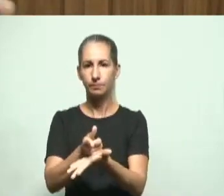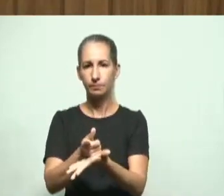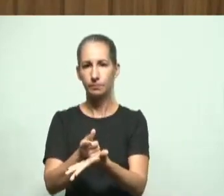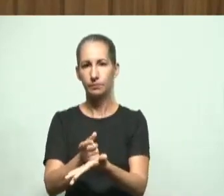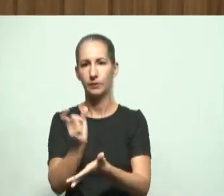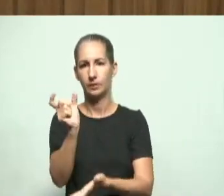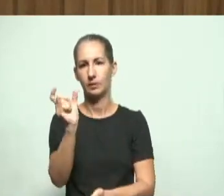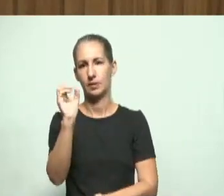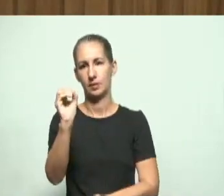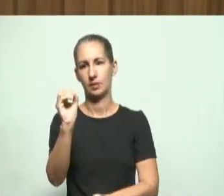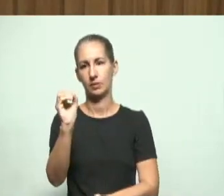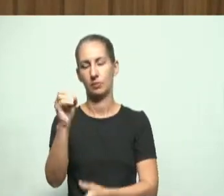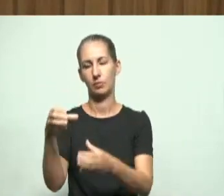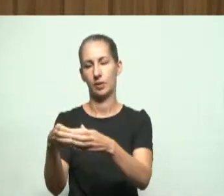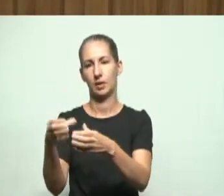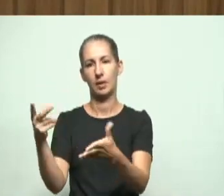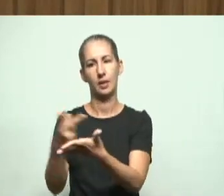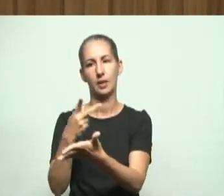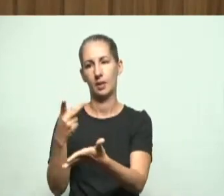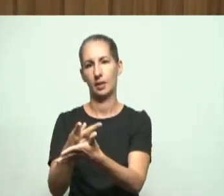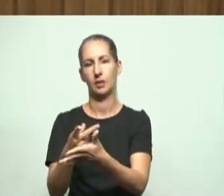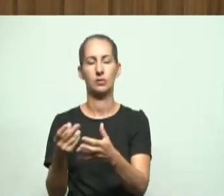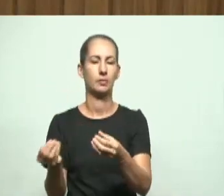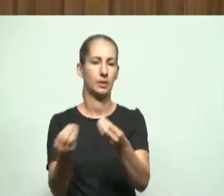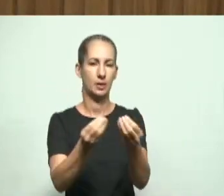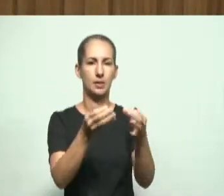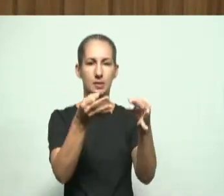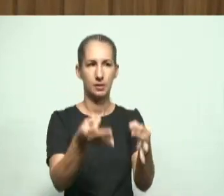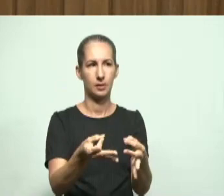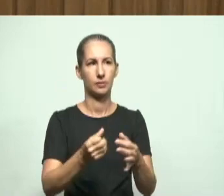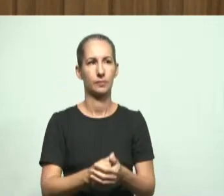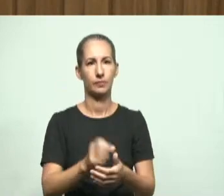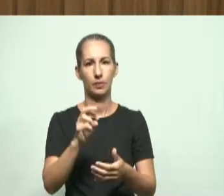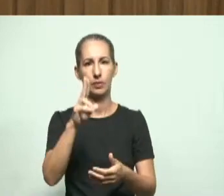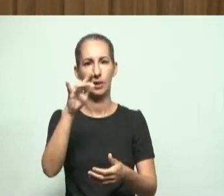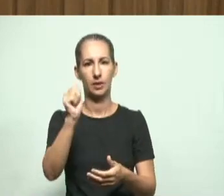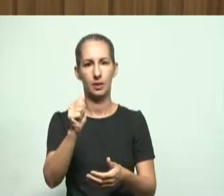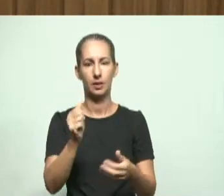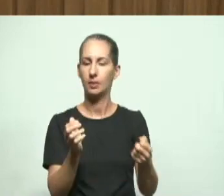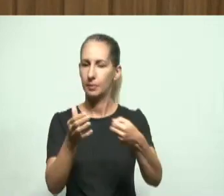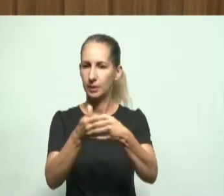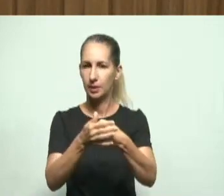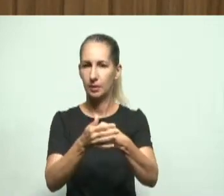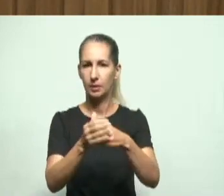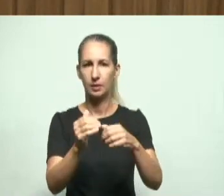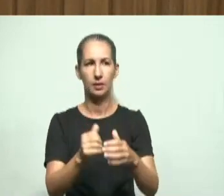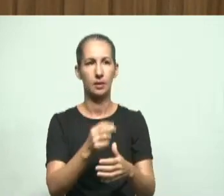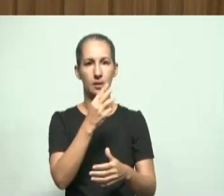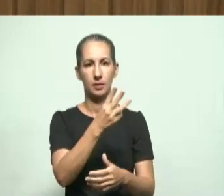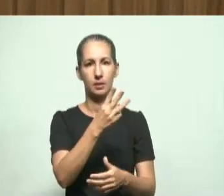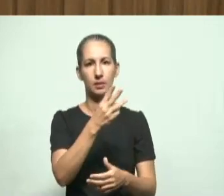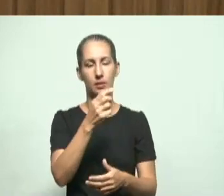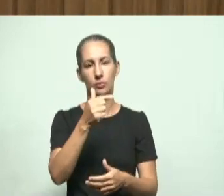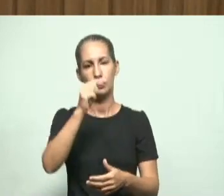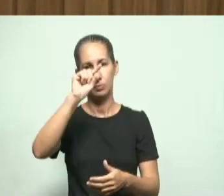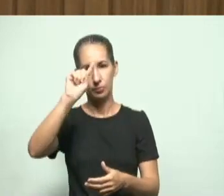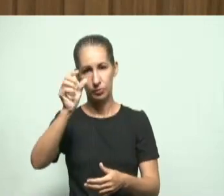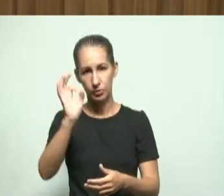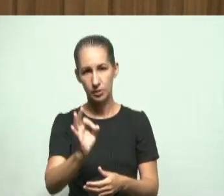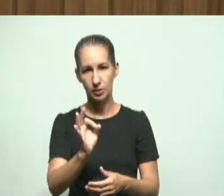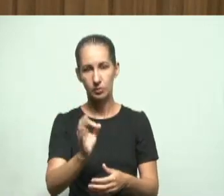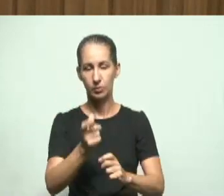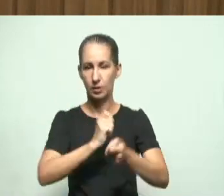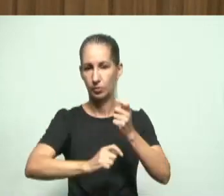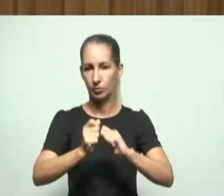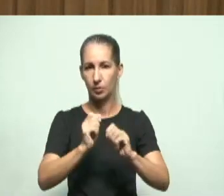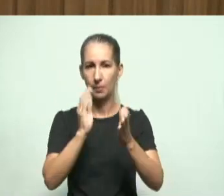tarifa zero. Só está no lugar errado, é colocar ele no lugar certo. Caucaia fez isso na pandemia. Aumentou em 32% a economia da cidade.